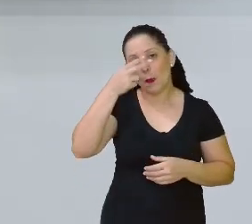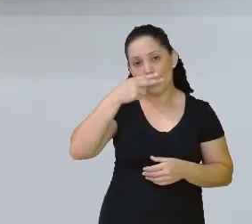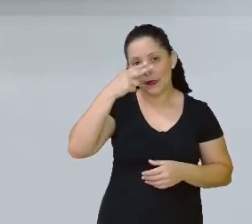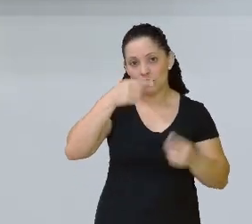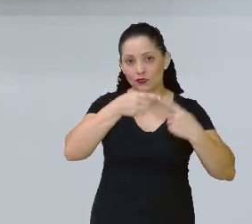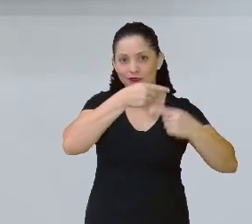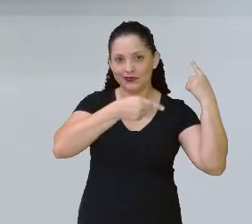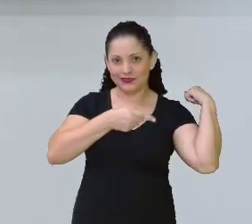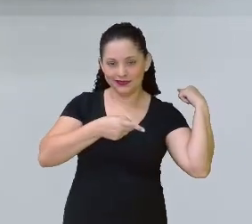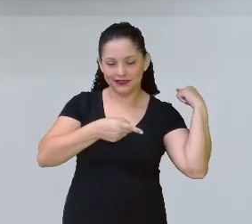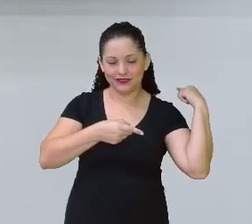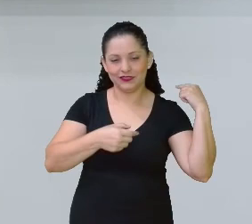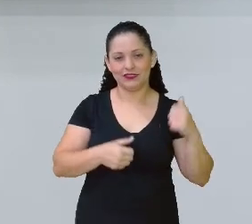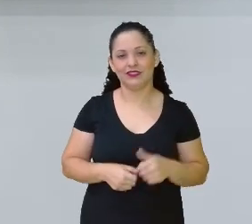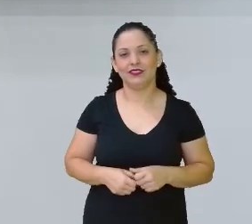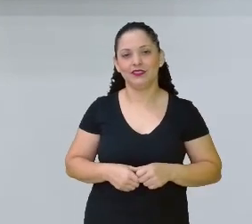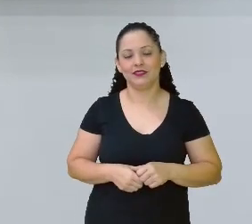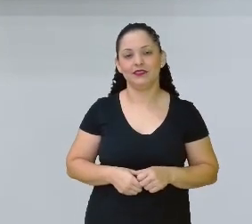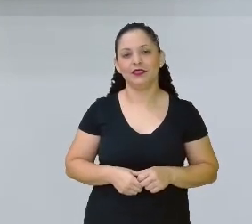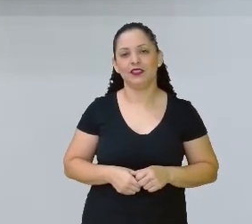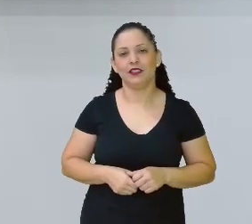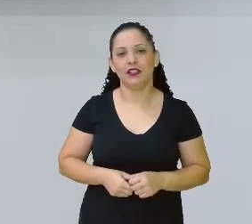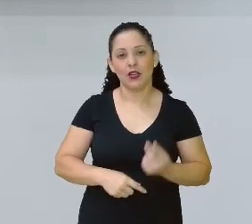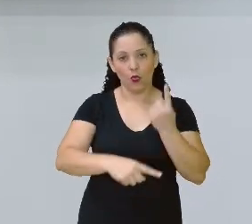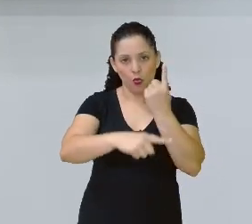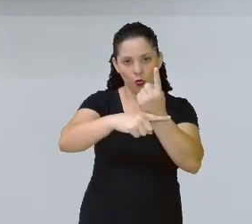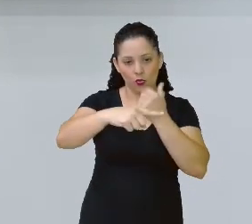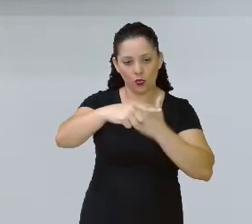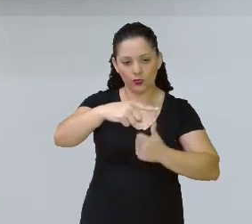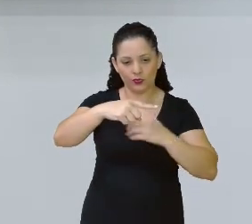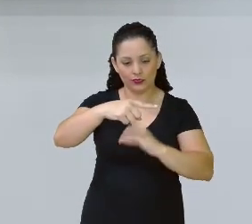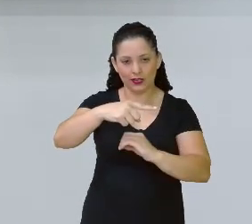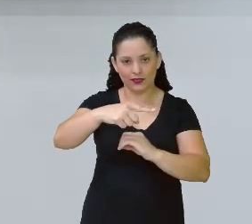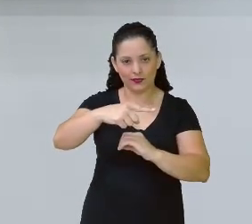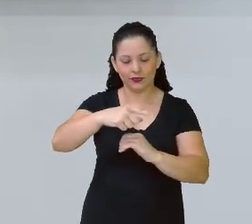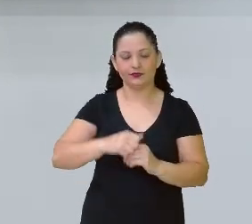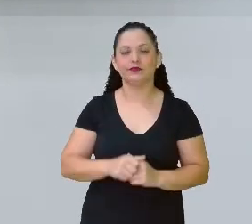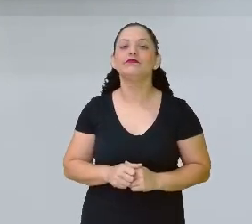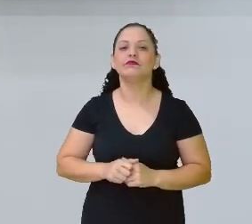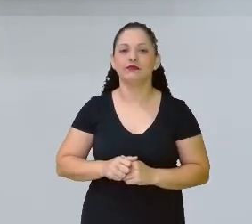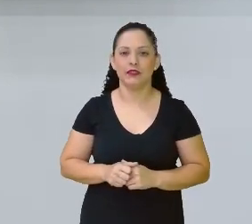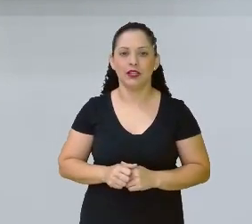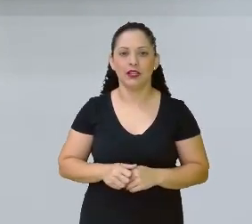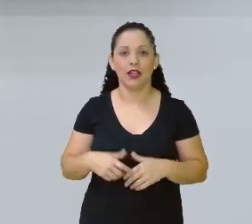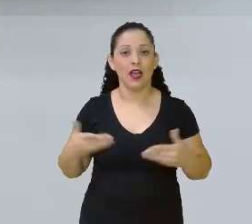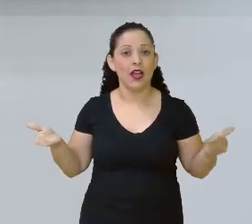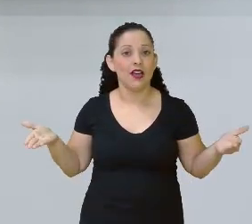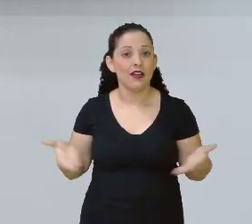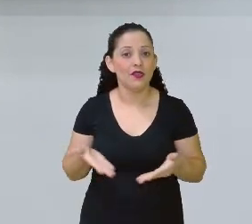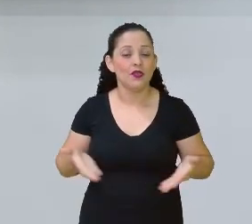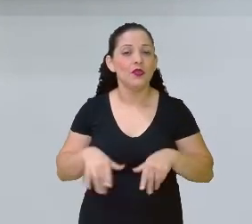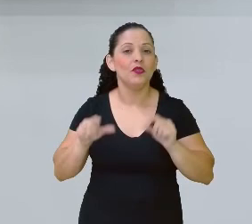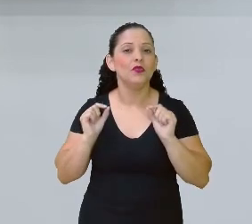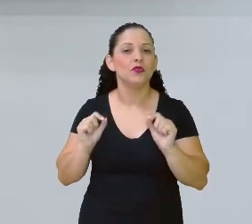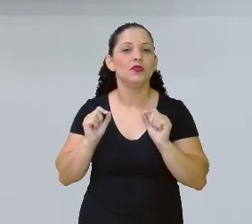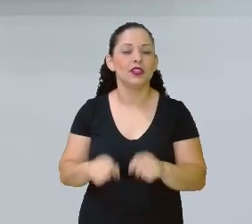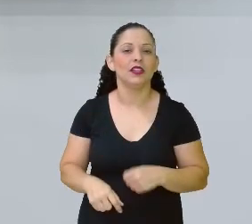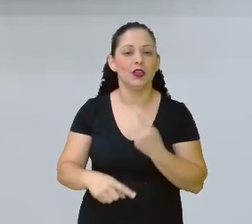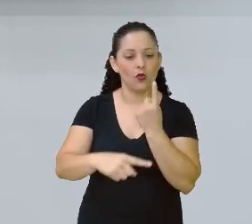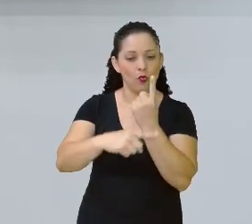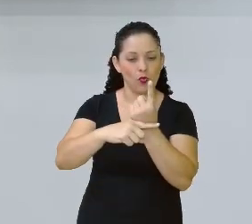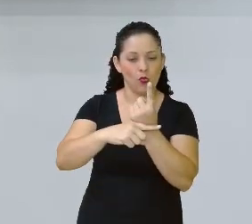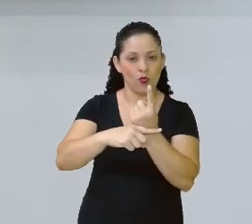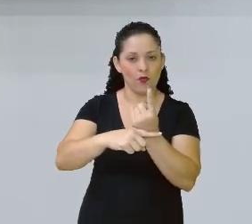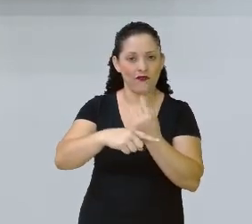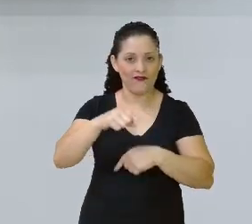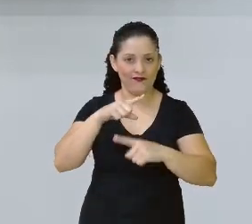outra, né? De 1/10. 1/10 vezes 3, eu vou fazer agora 1/10 vezes